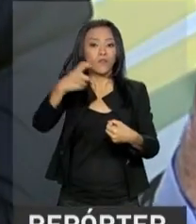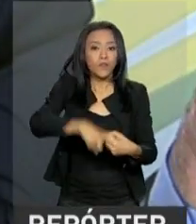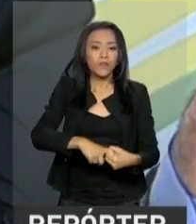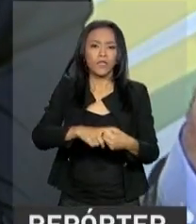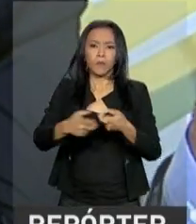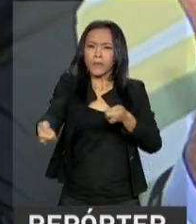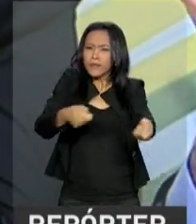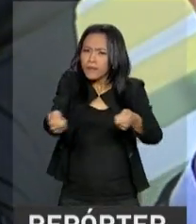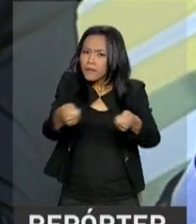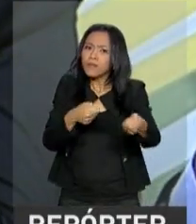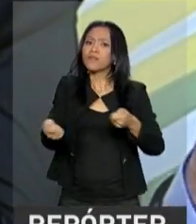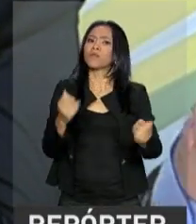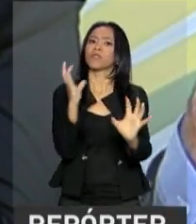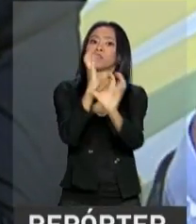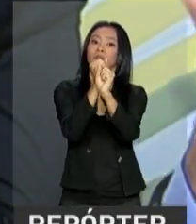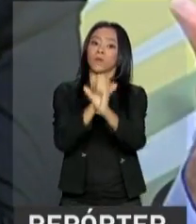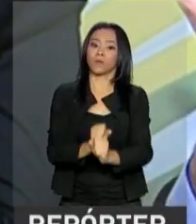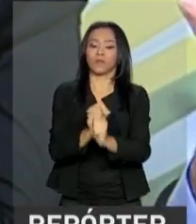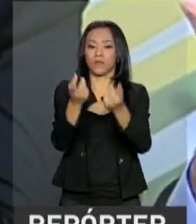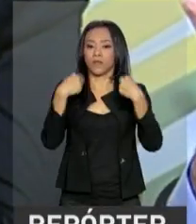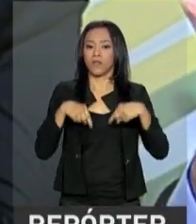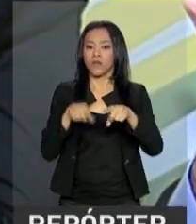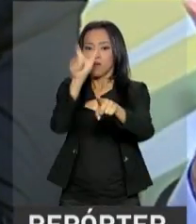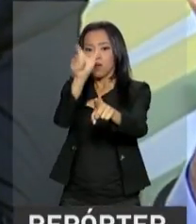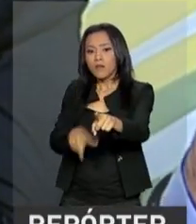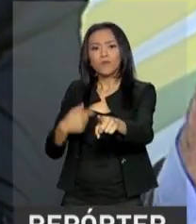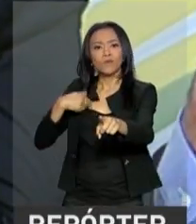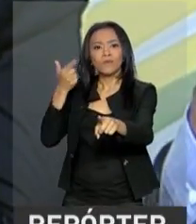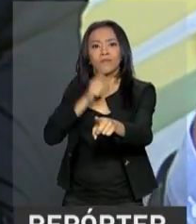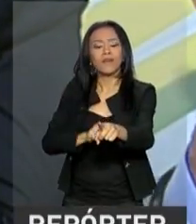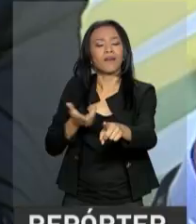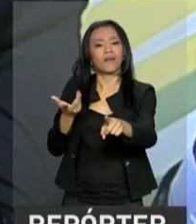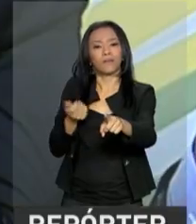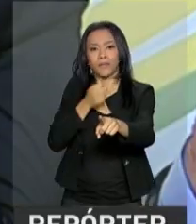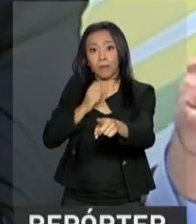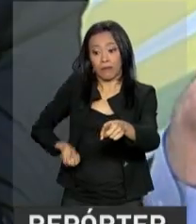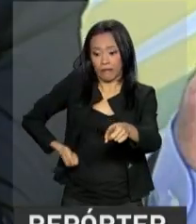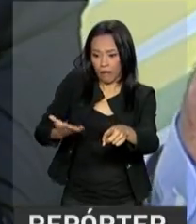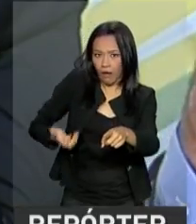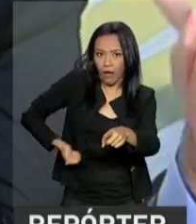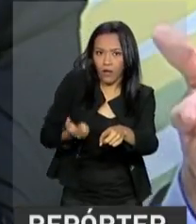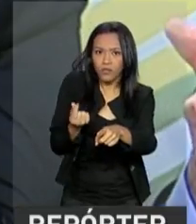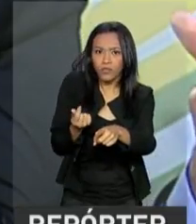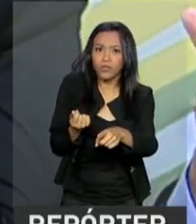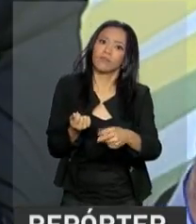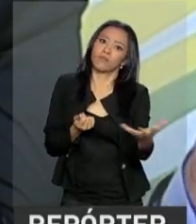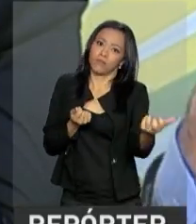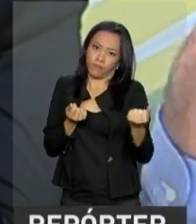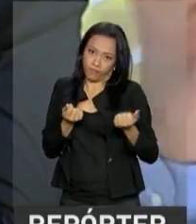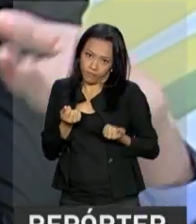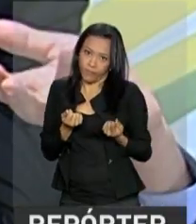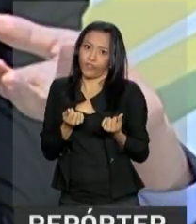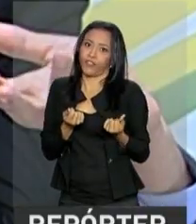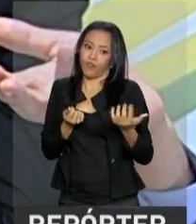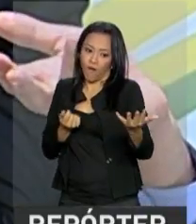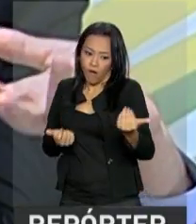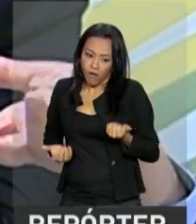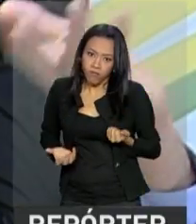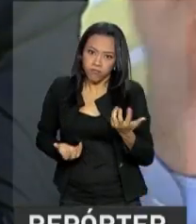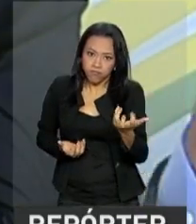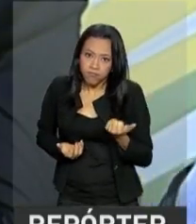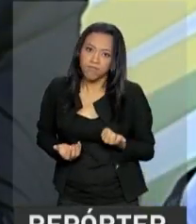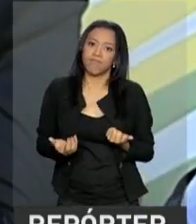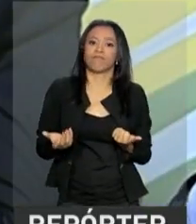hipótese de você querer resolver esse problema com mais gasto público então pra ter mais gastos públicos e tem que ter mais imposto e você está tirando mais